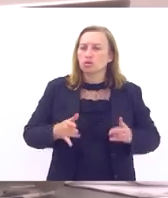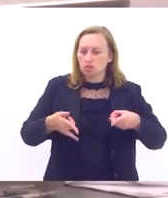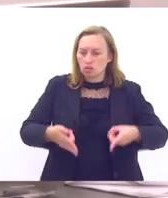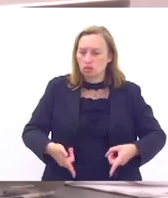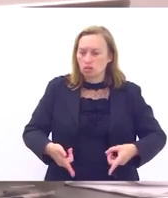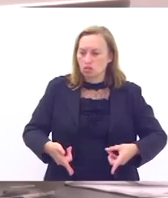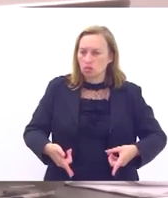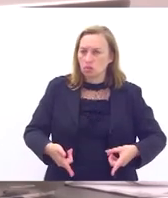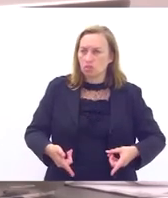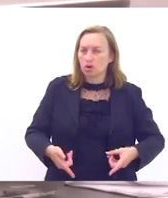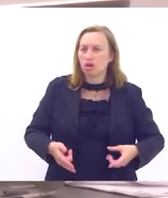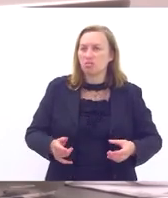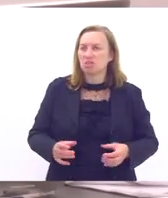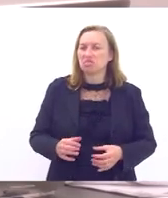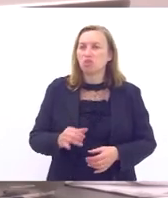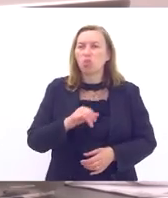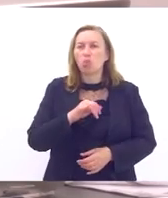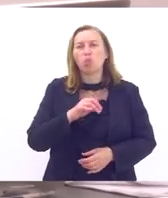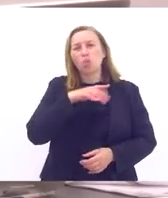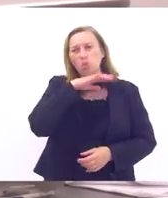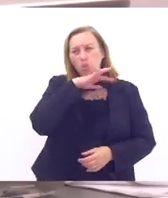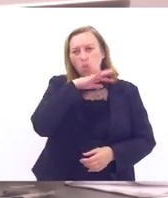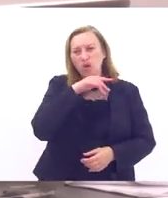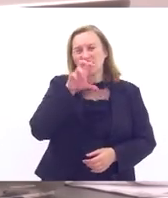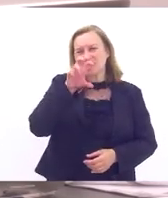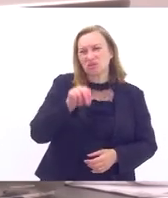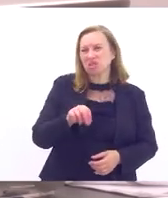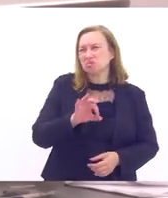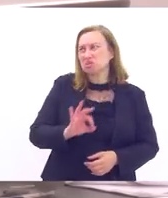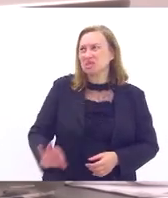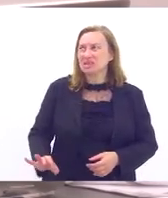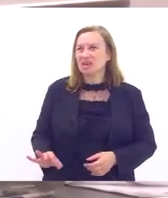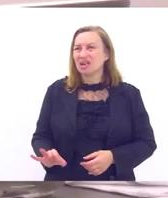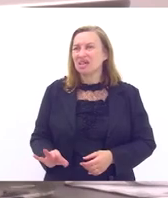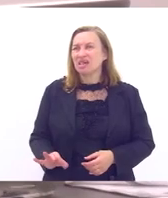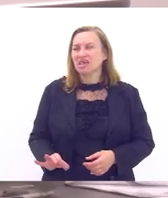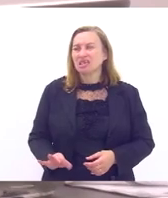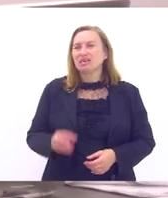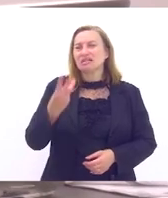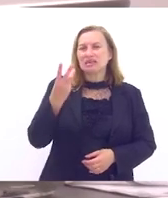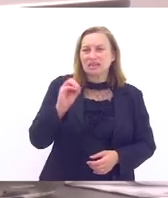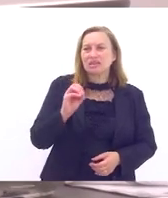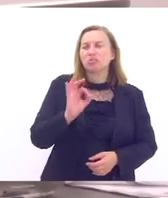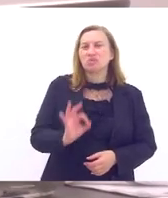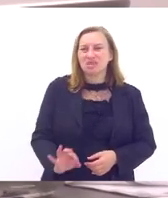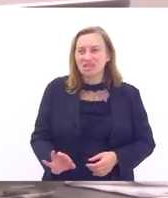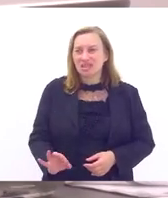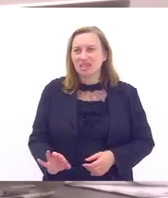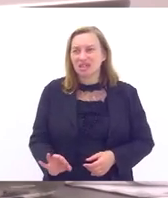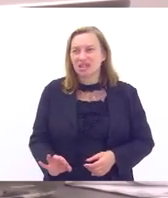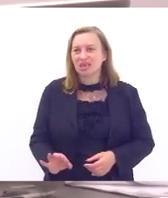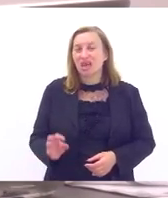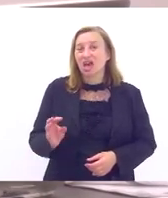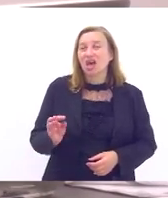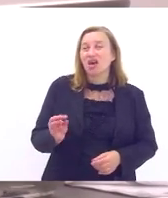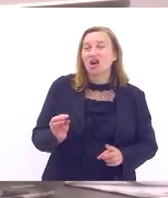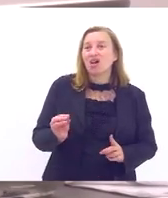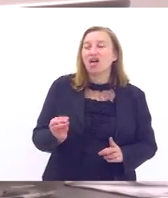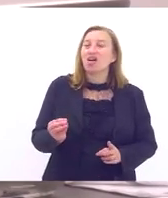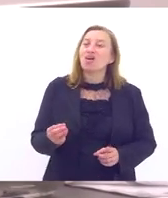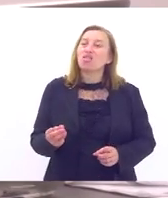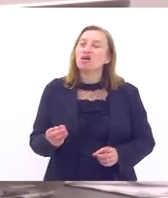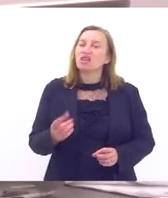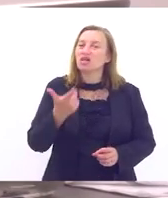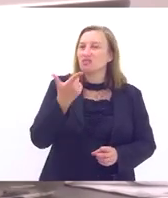muito inferior, né, a 50%, mais recentemente 30%, chegando a momentos abaixo de 20% de